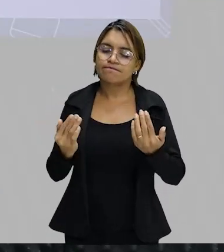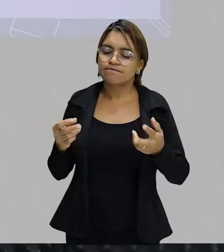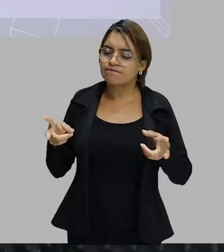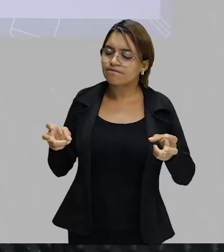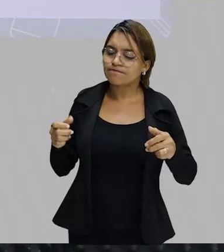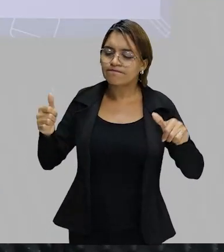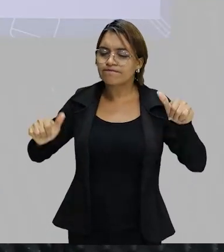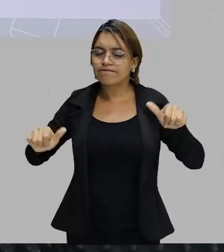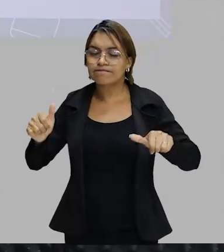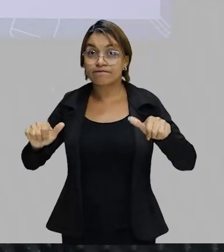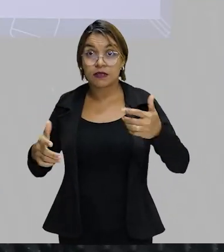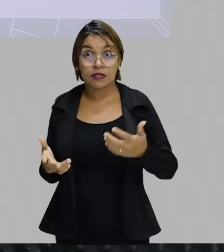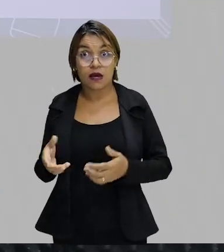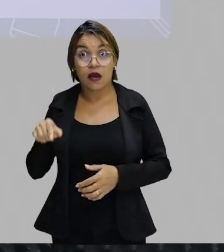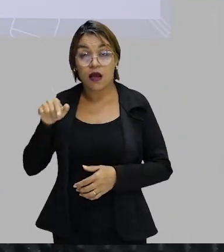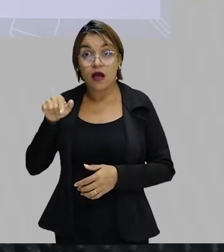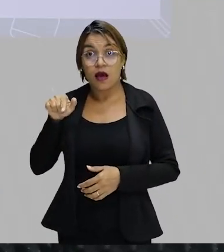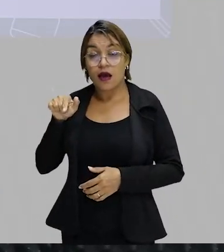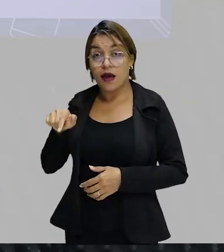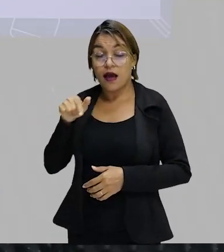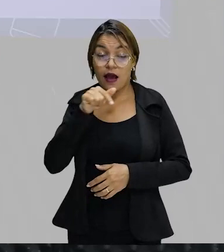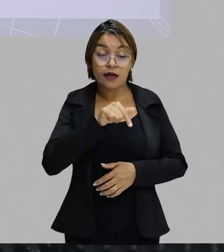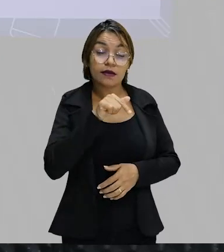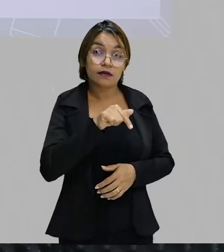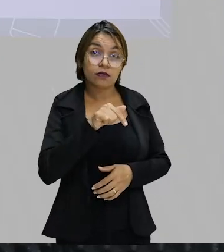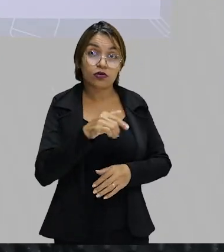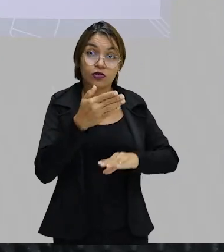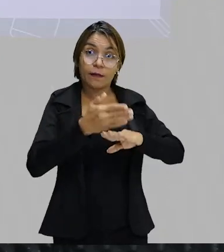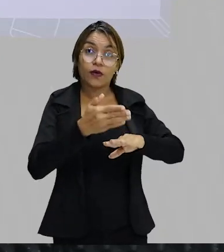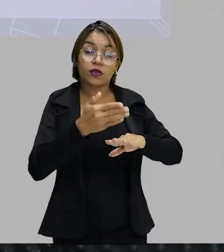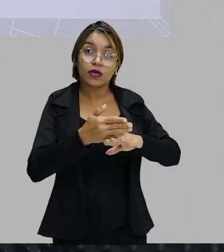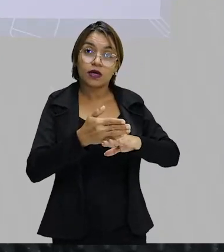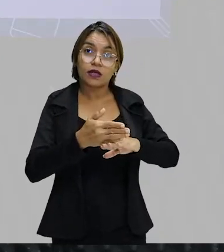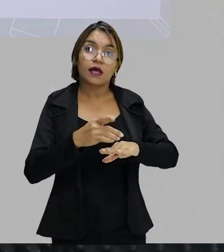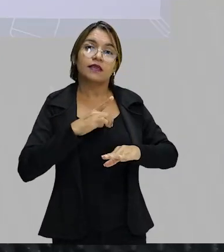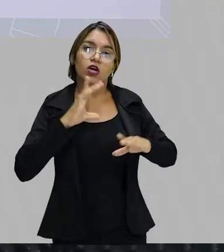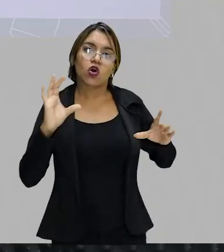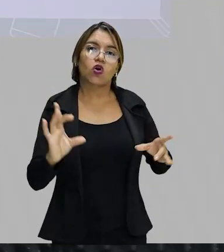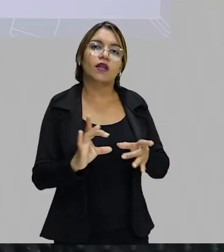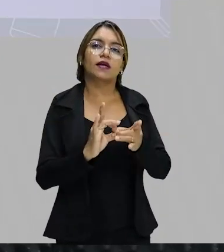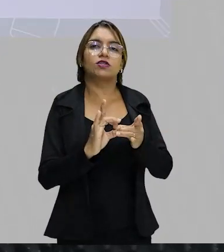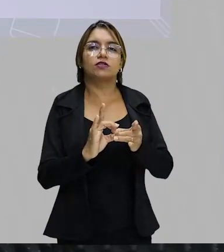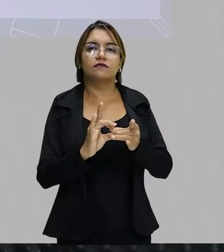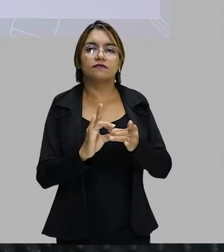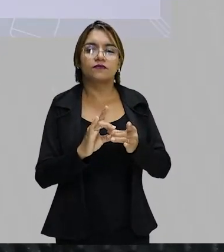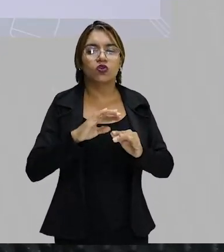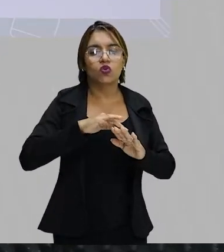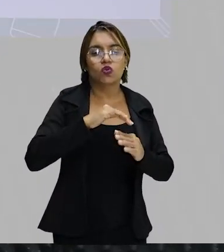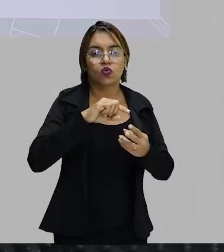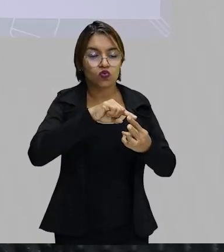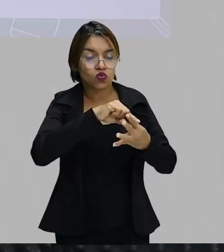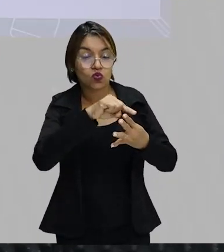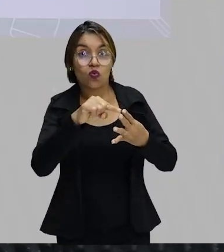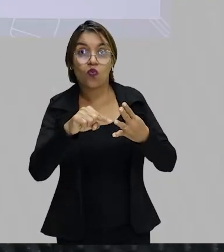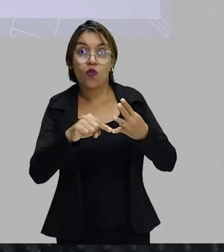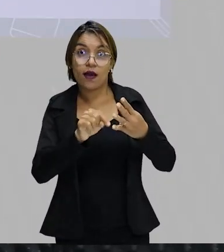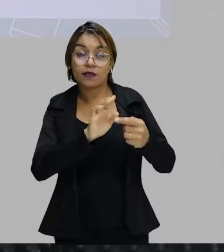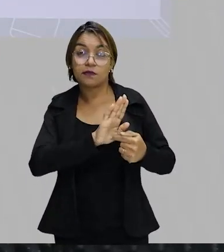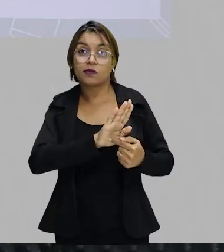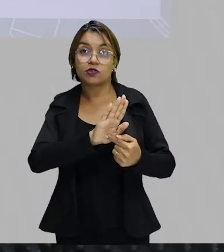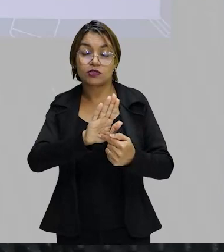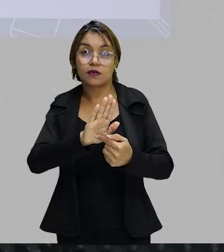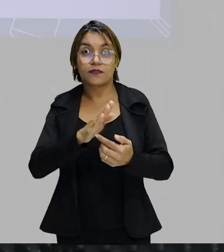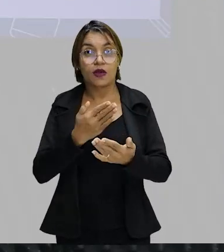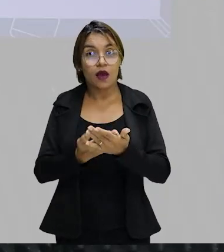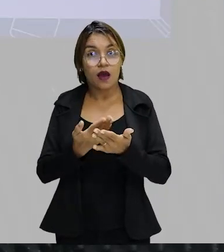A lógica moderna, ela trata desses conectivos, então apresentamos a vocês os 4 conectivos. Em